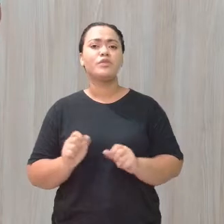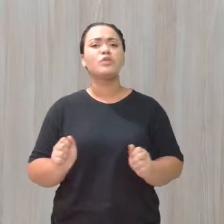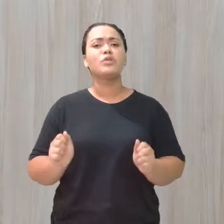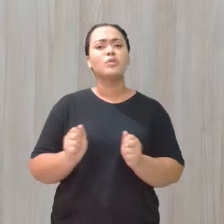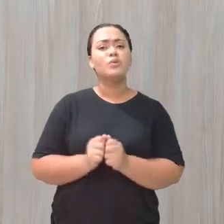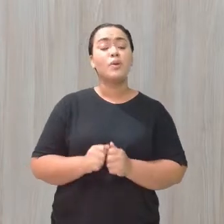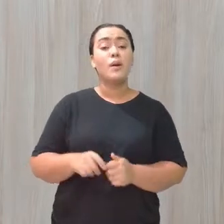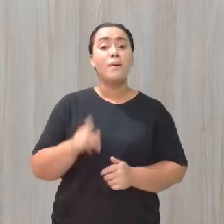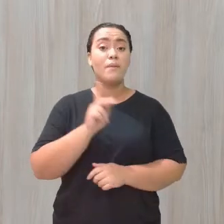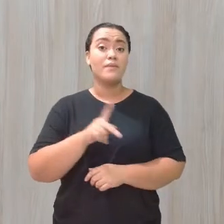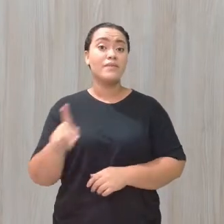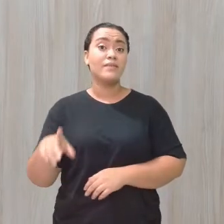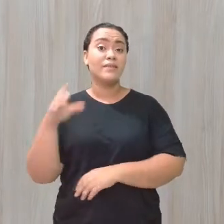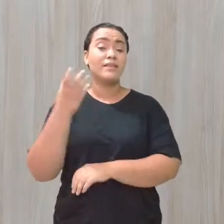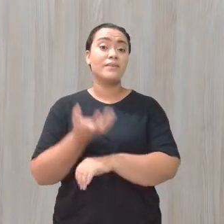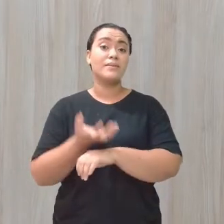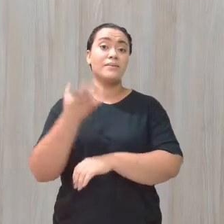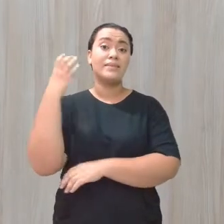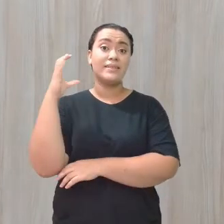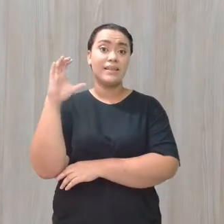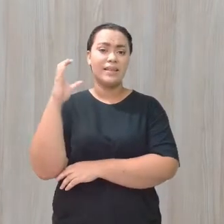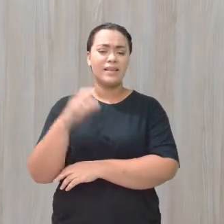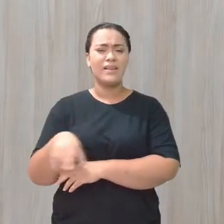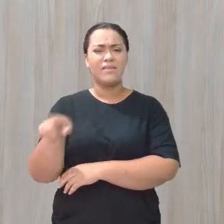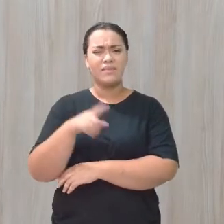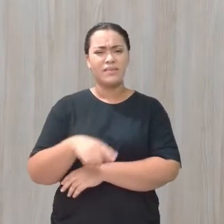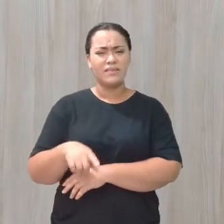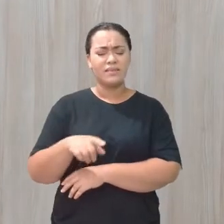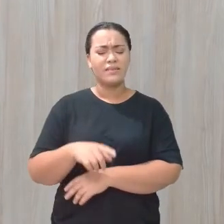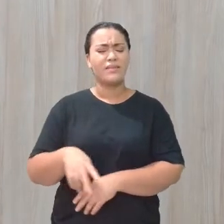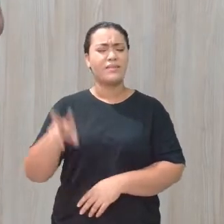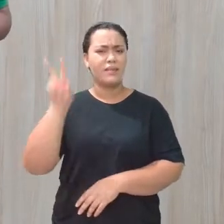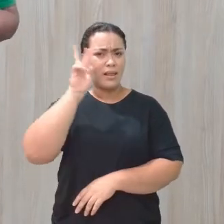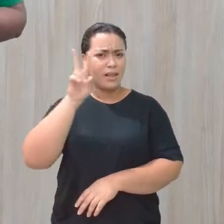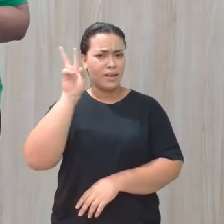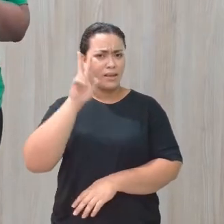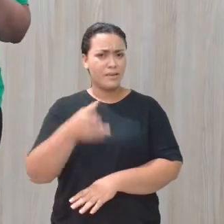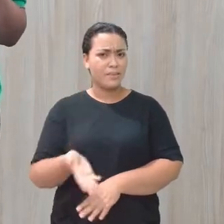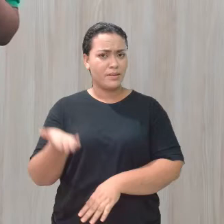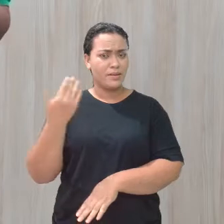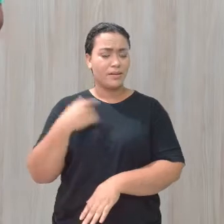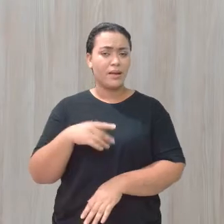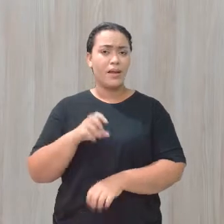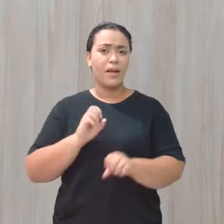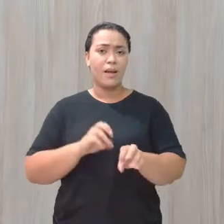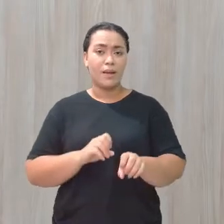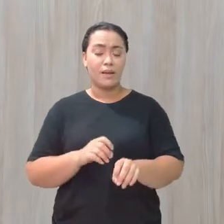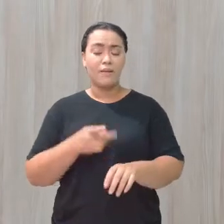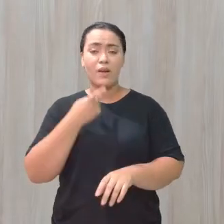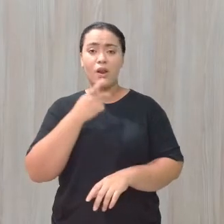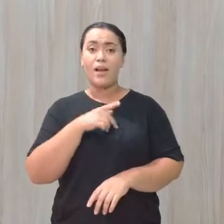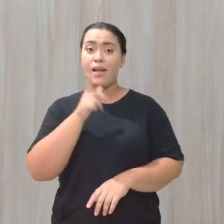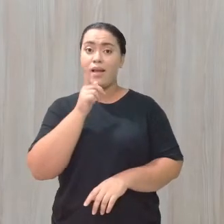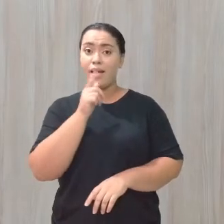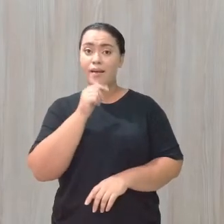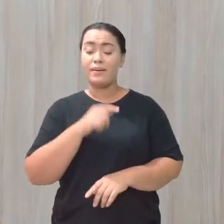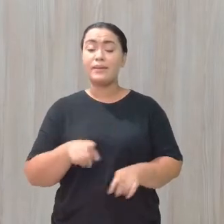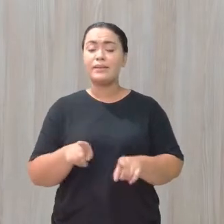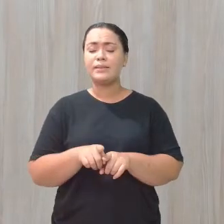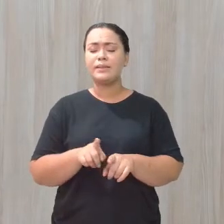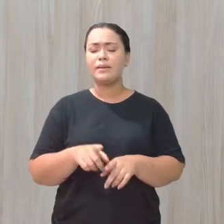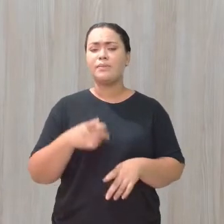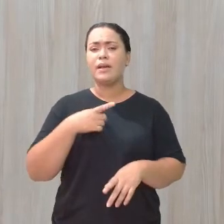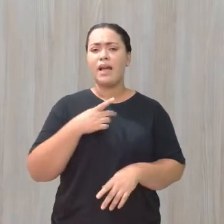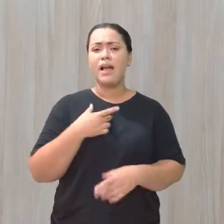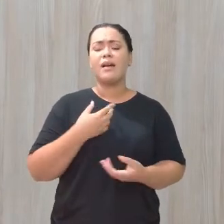professora de ciências. Lembram que na aula passada a gente falou de água, a gente falou de